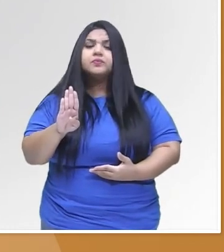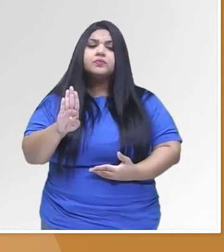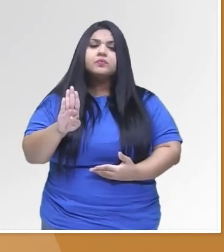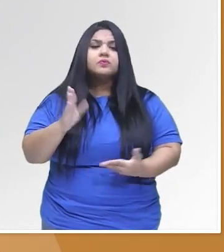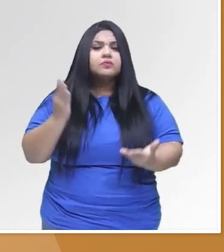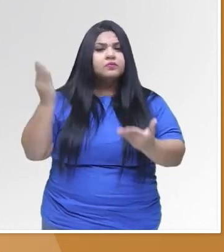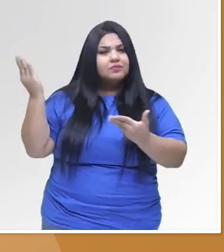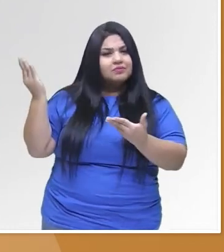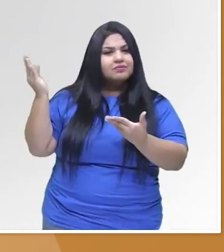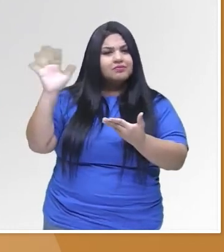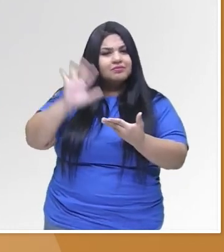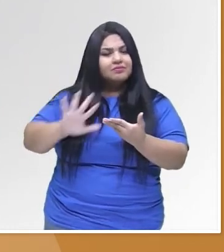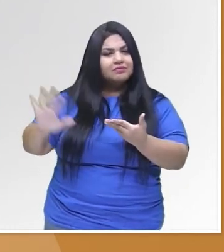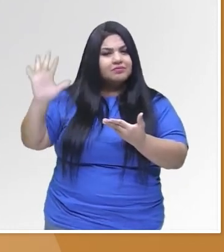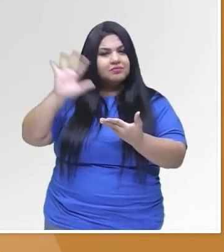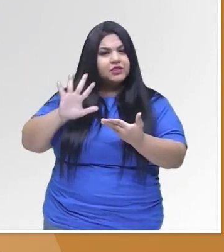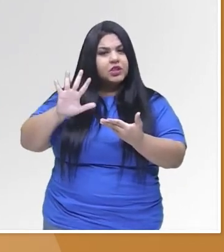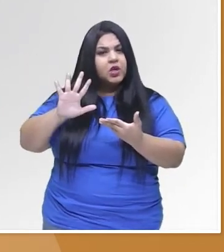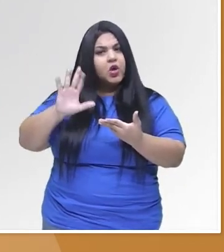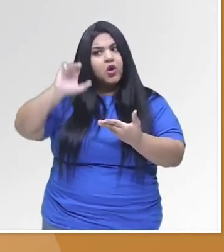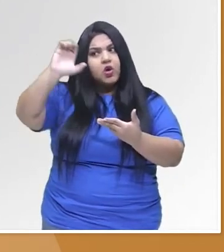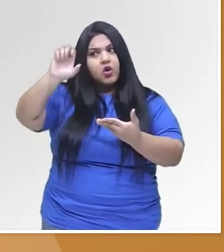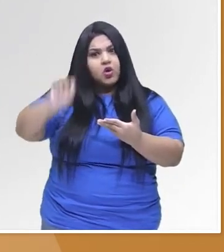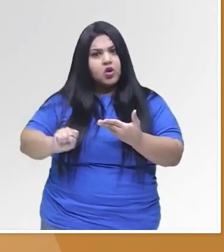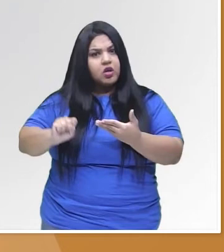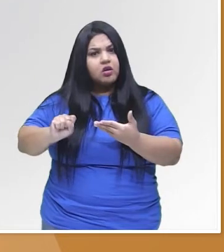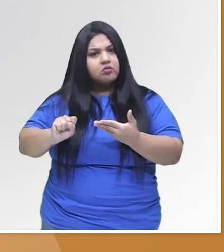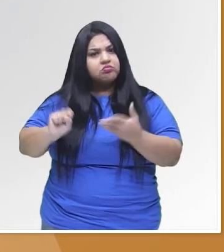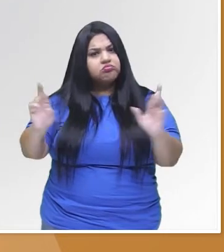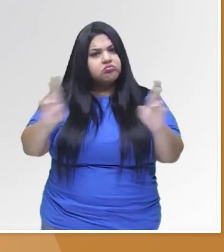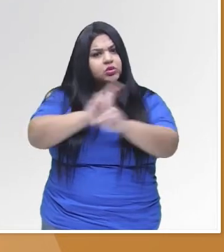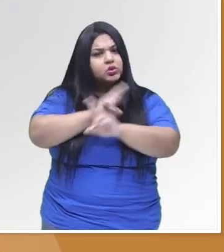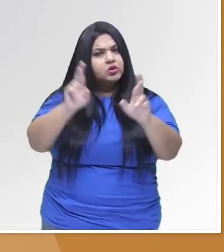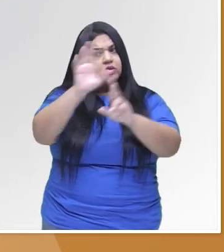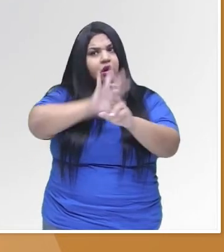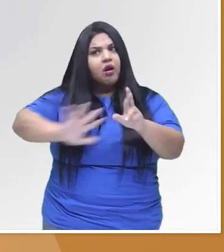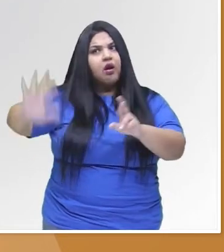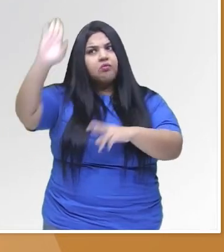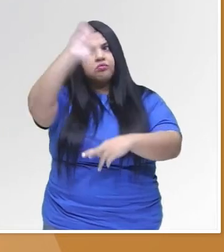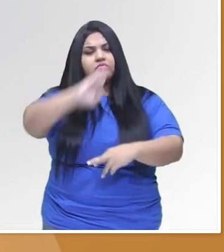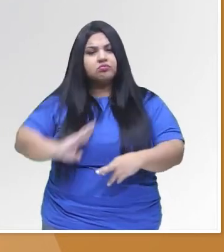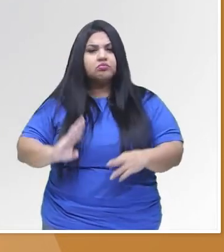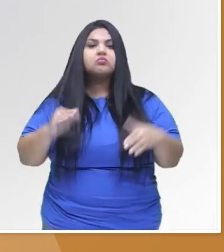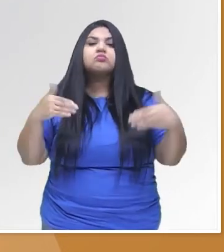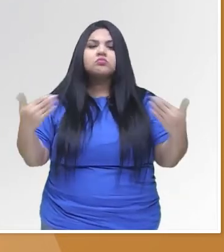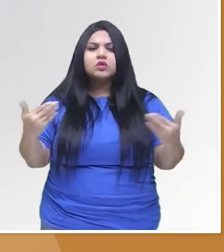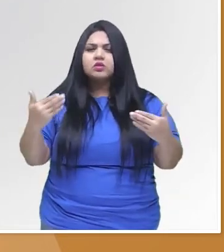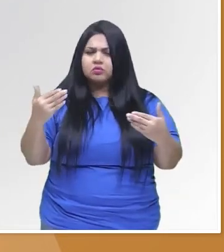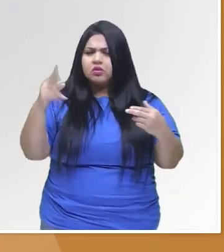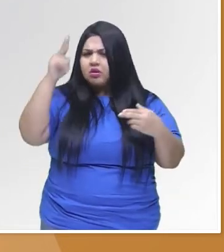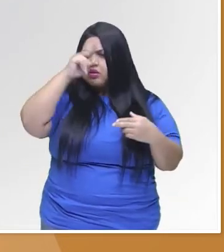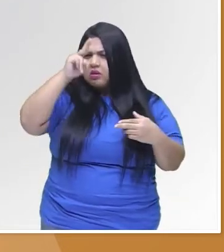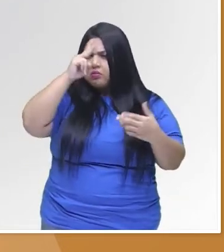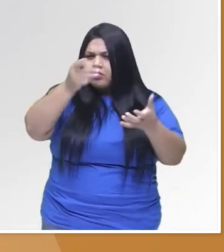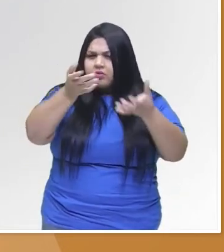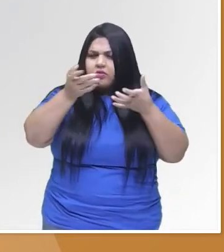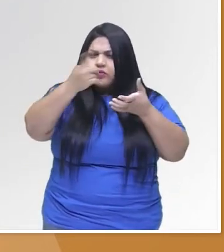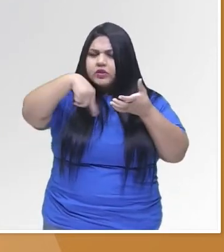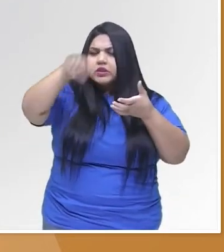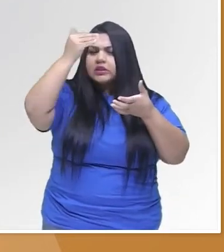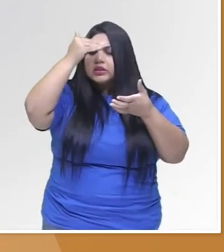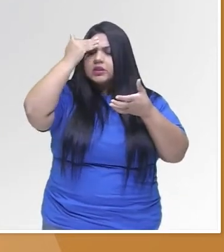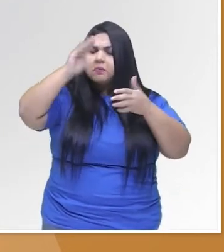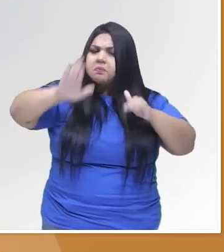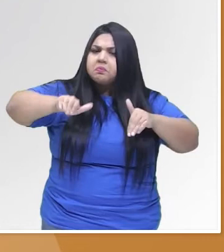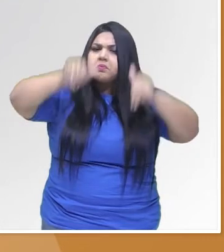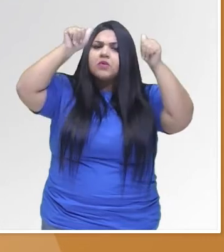da região Centro-Sul em relação à composição nacional, tá? Só quero que você lembre, entenda bem, né, que